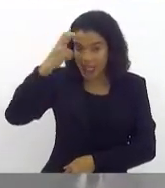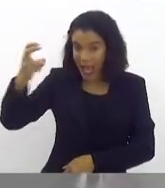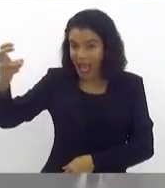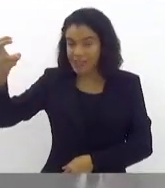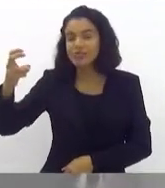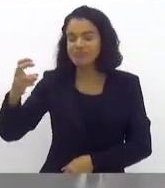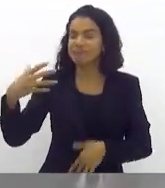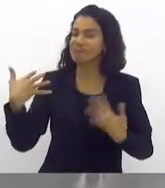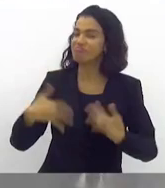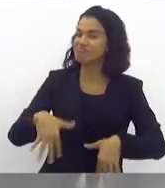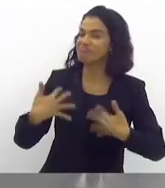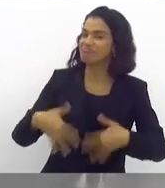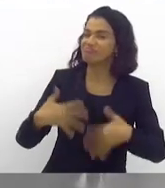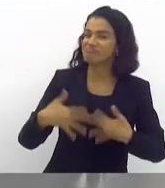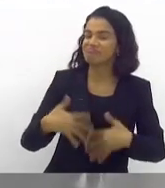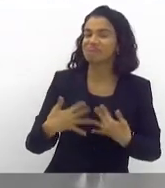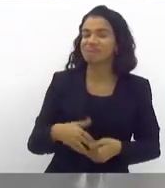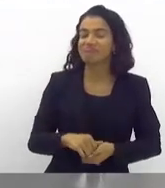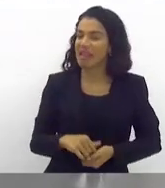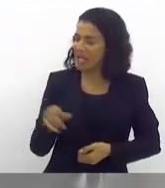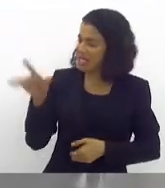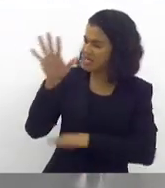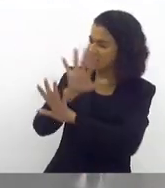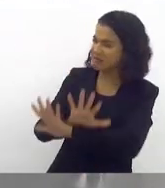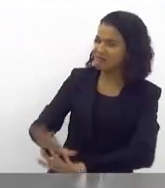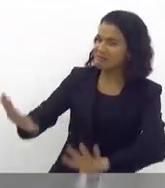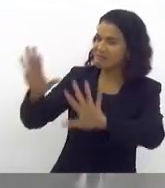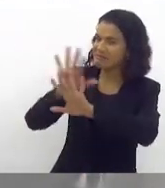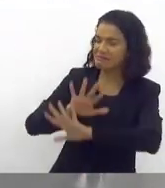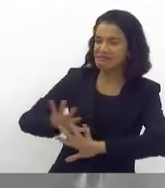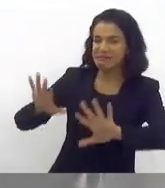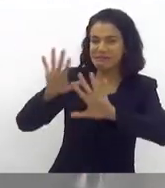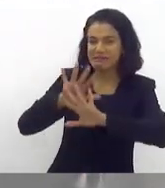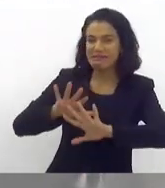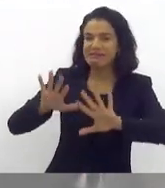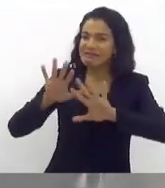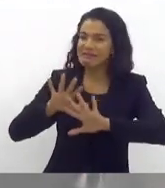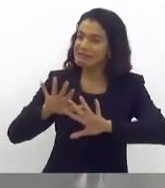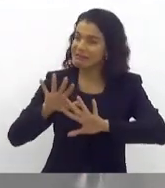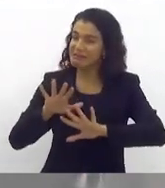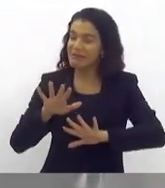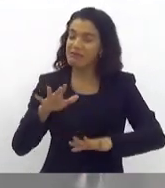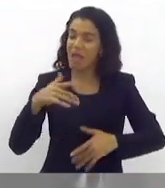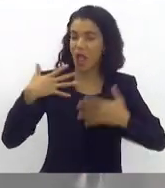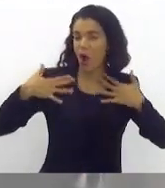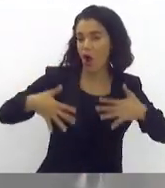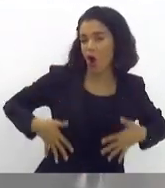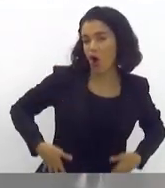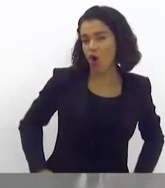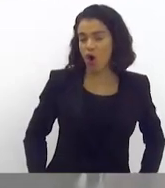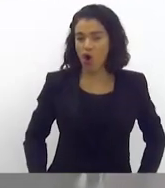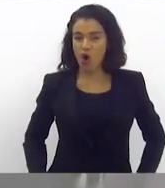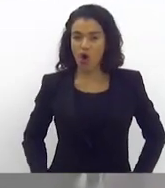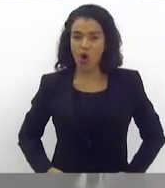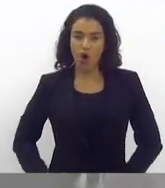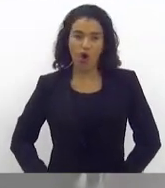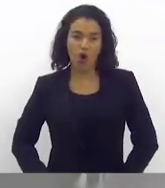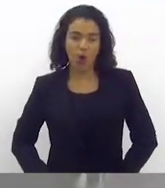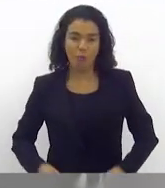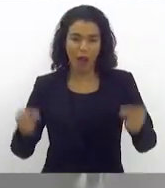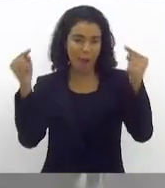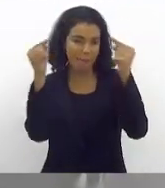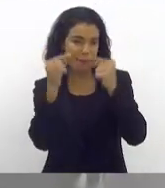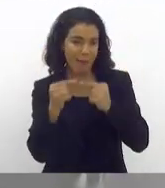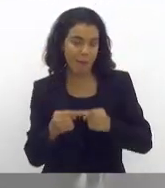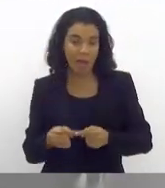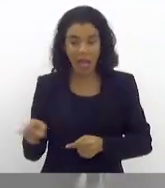nem que língua é, mas isso tem cara de anglicismo. É alemã. É, eles se vestem com uma vestimenta. A deputada Verônica foi capaz